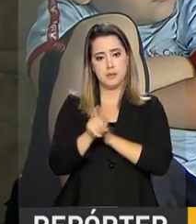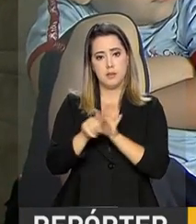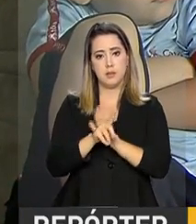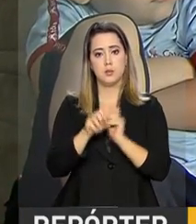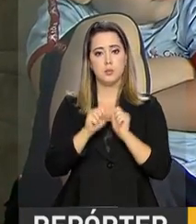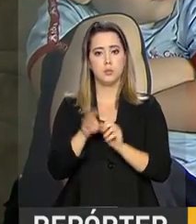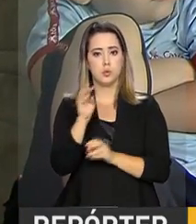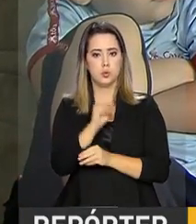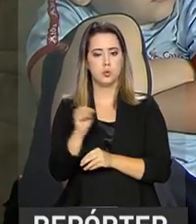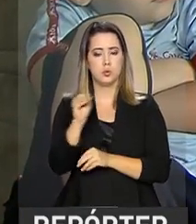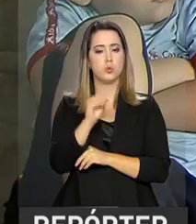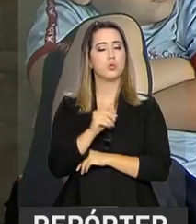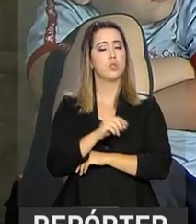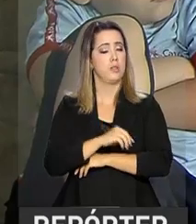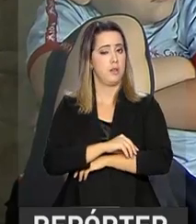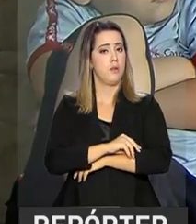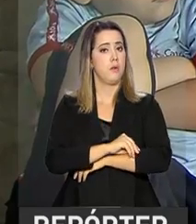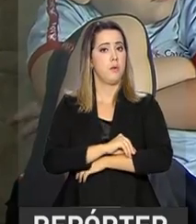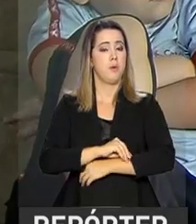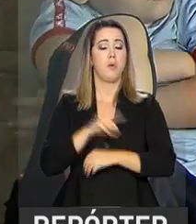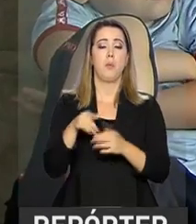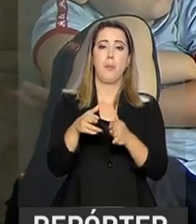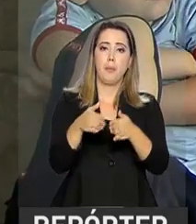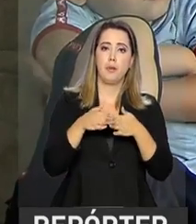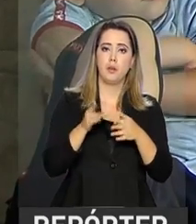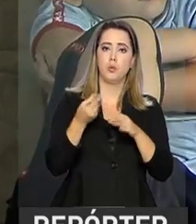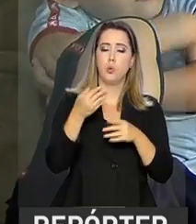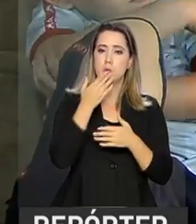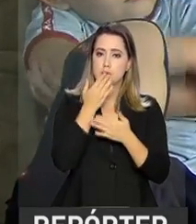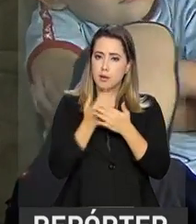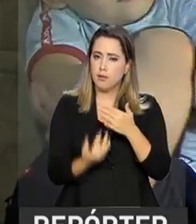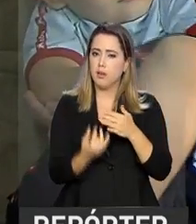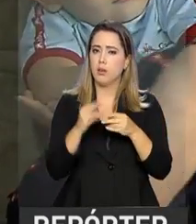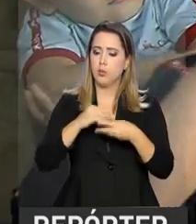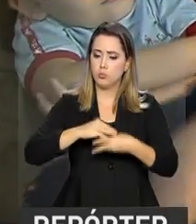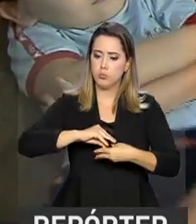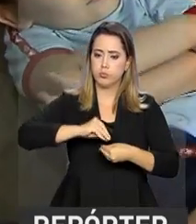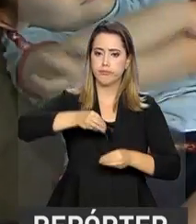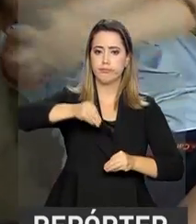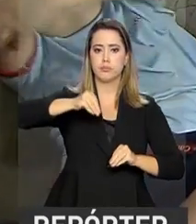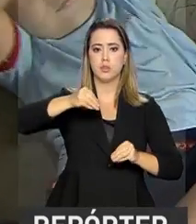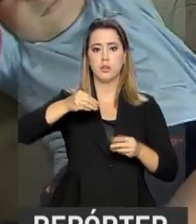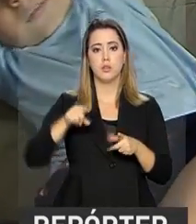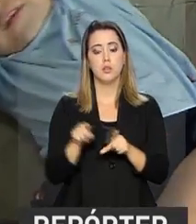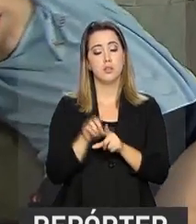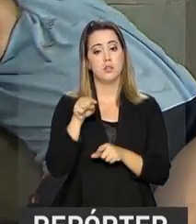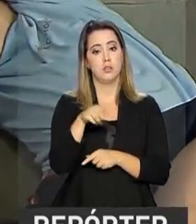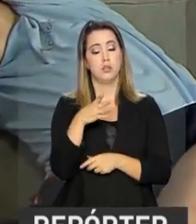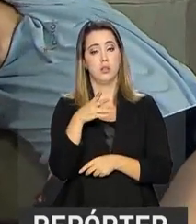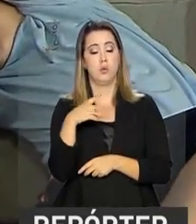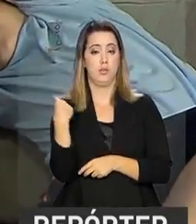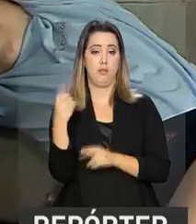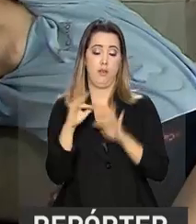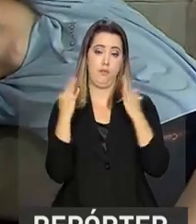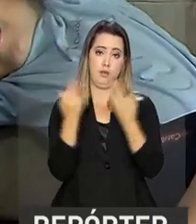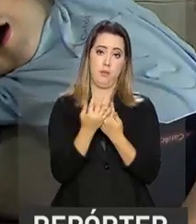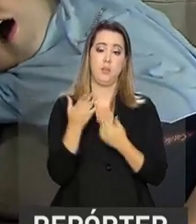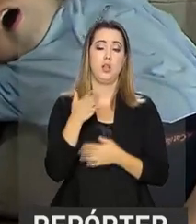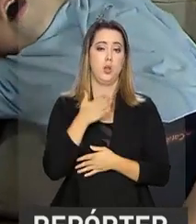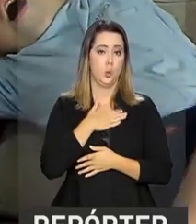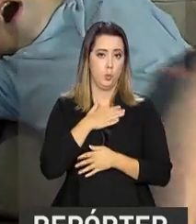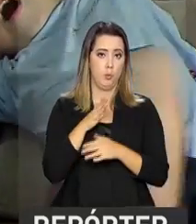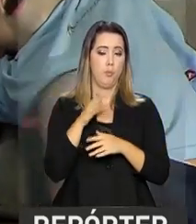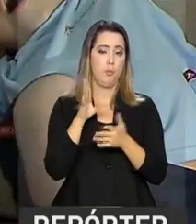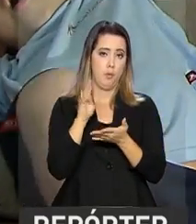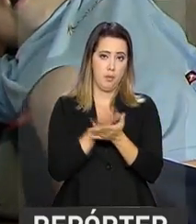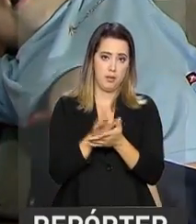com a partir da coleta da do cordão umbilical que como na família do meu esposo tem a